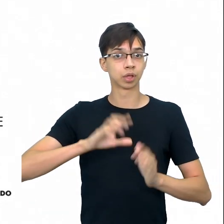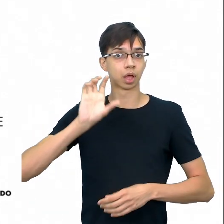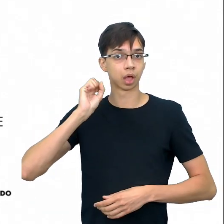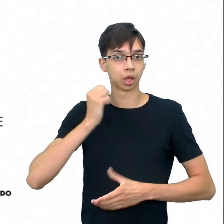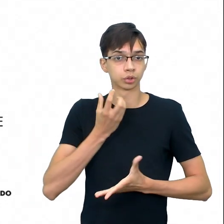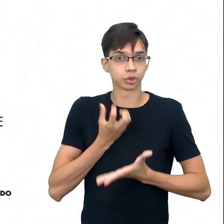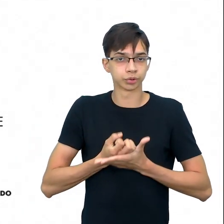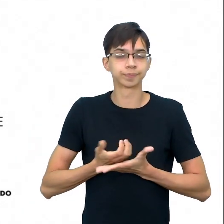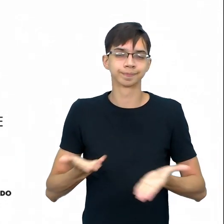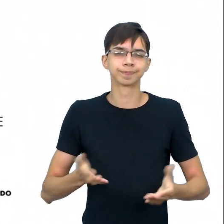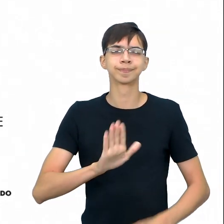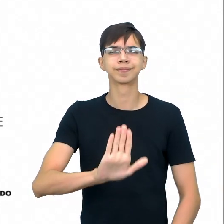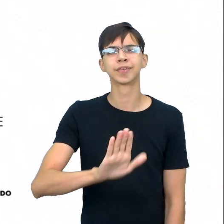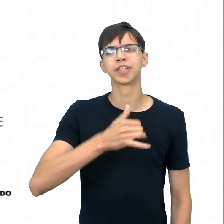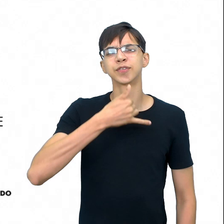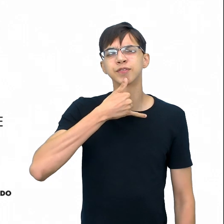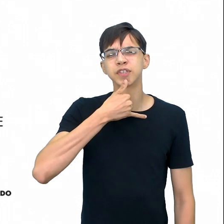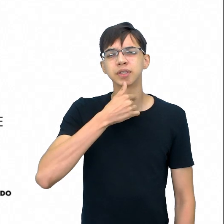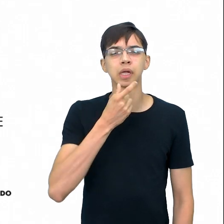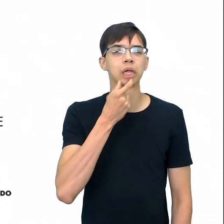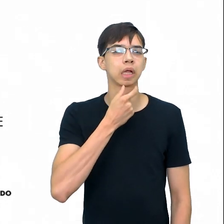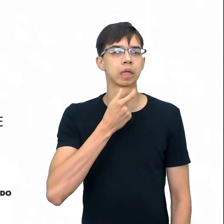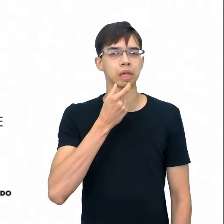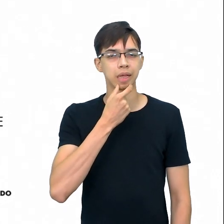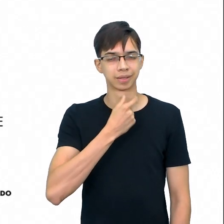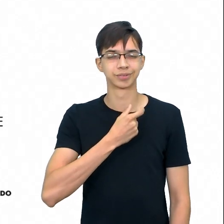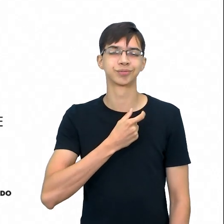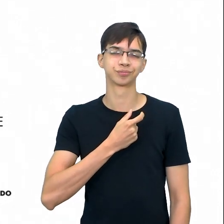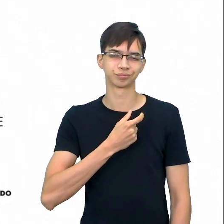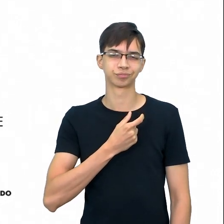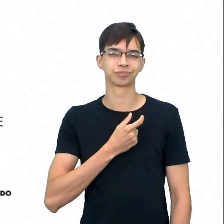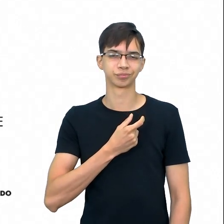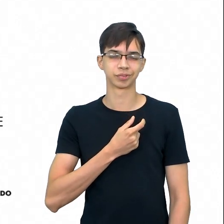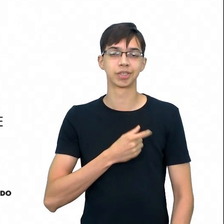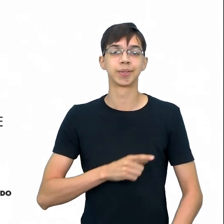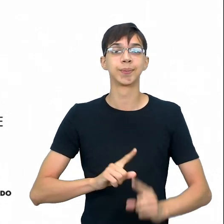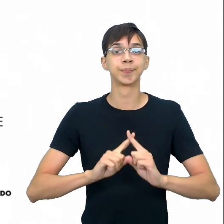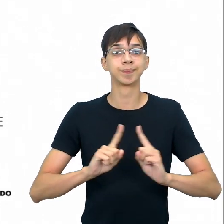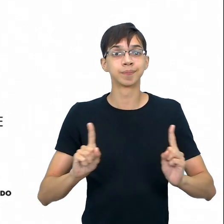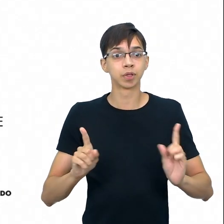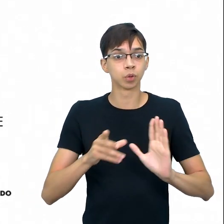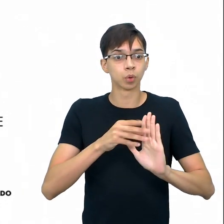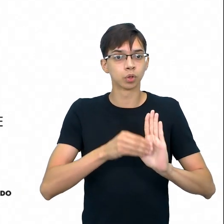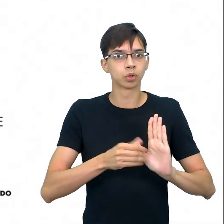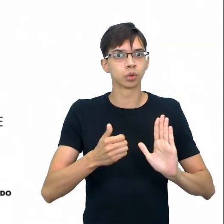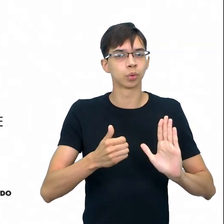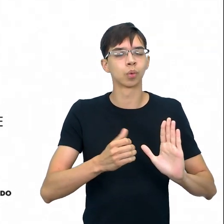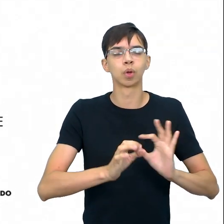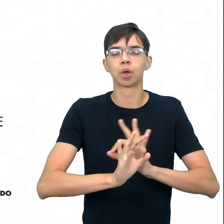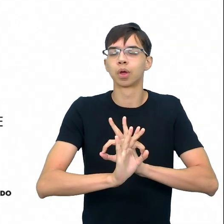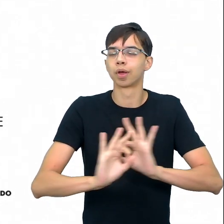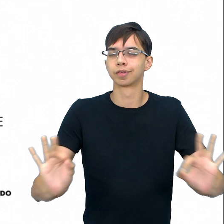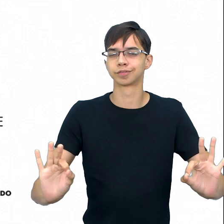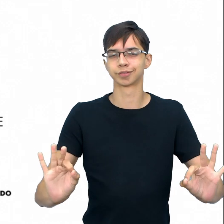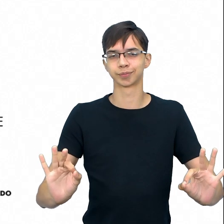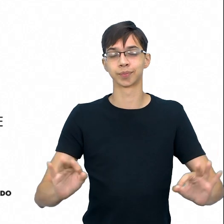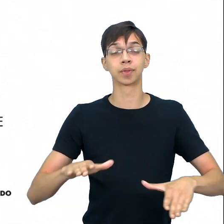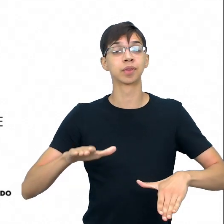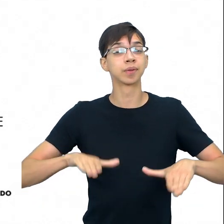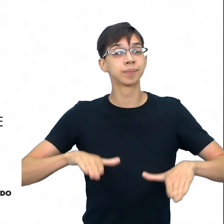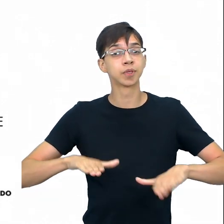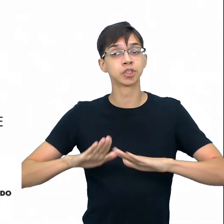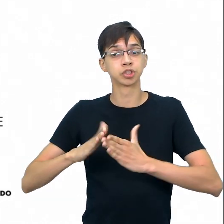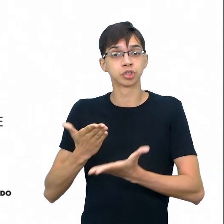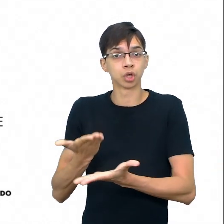em inglês, porém o conteúdo é de ótima qualidade. E claro, né, que dependendo do contexto, da realidade da escola, da realidade